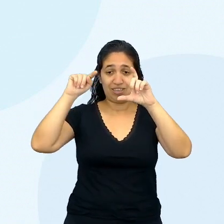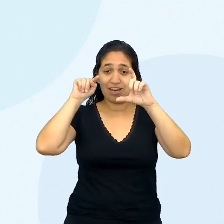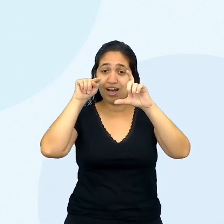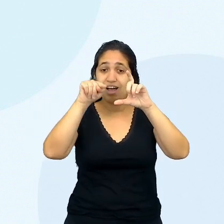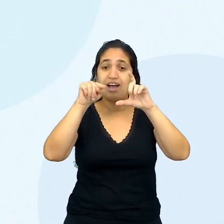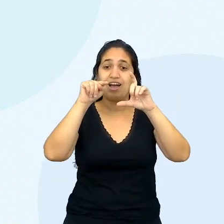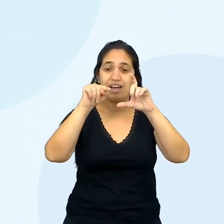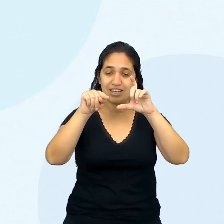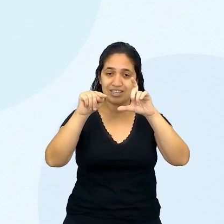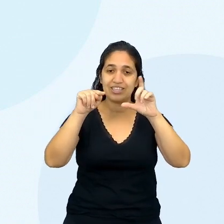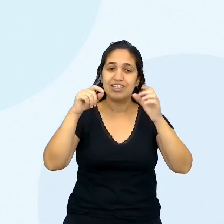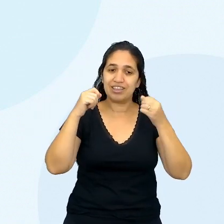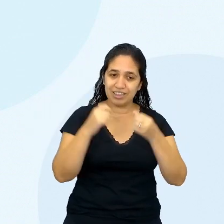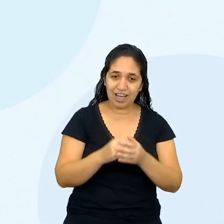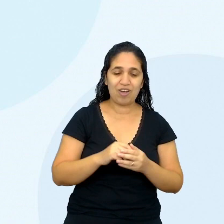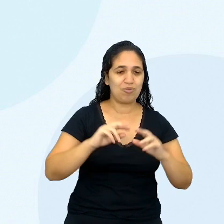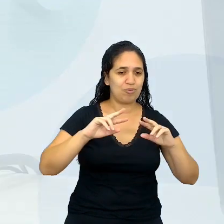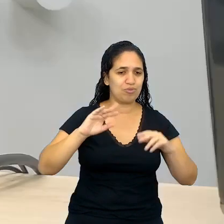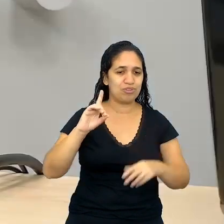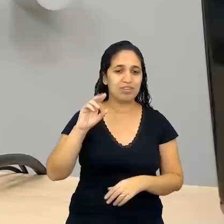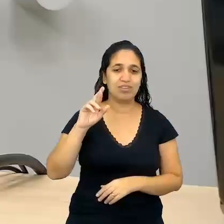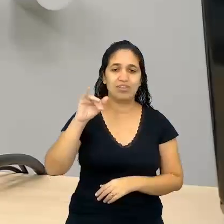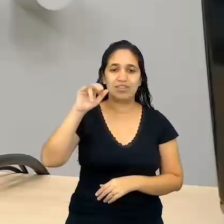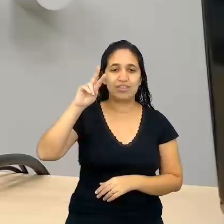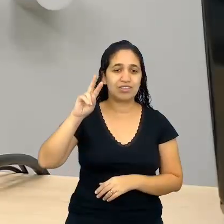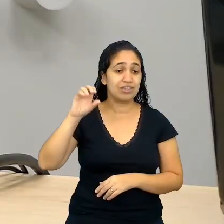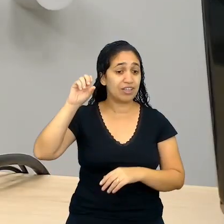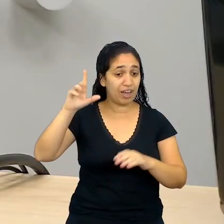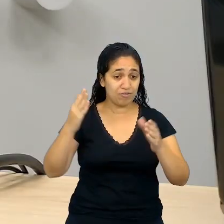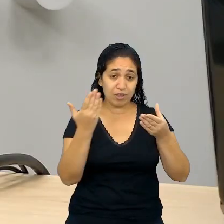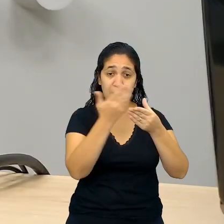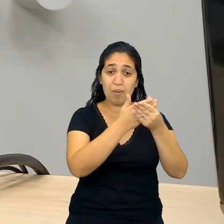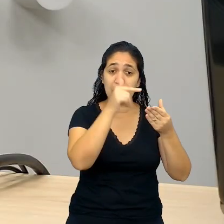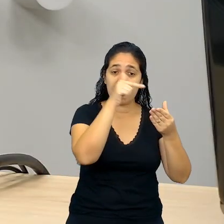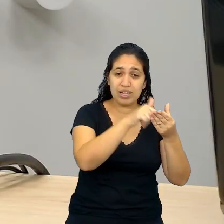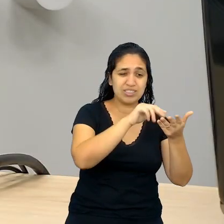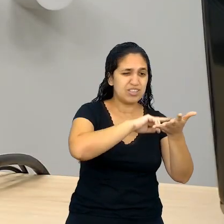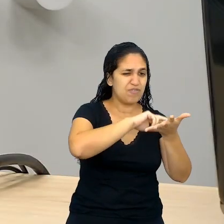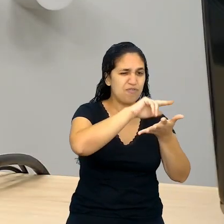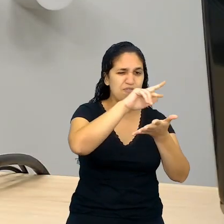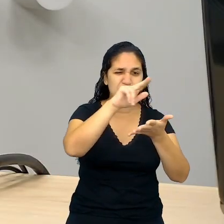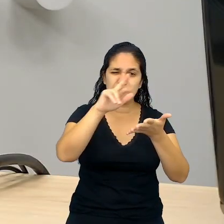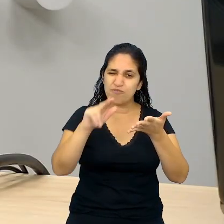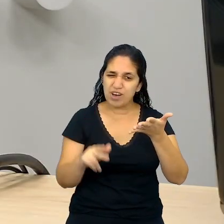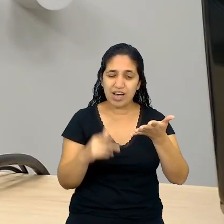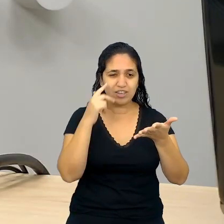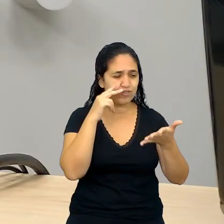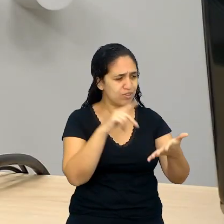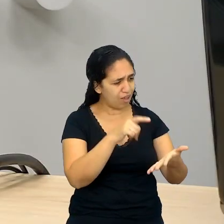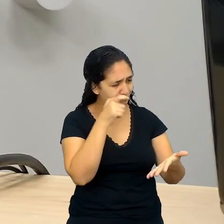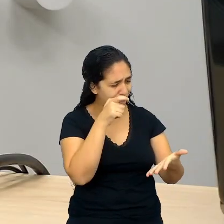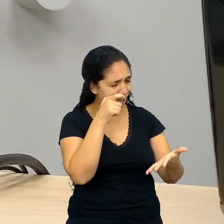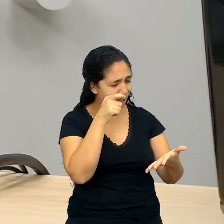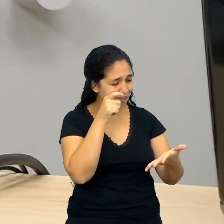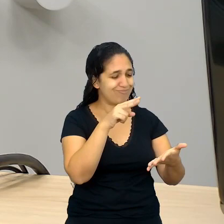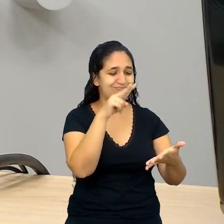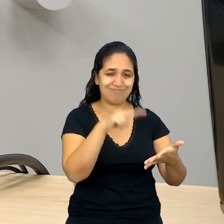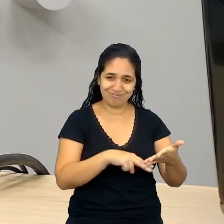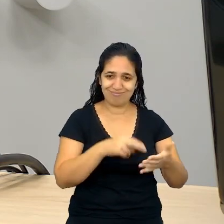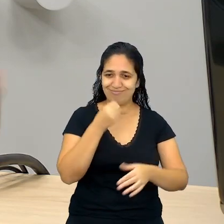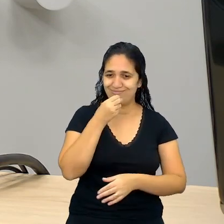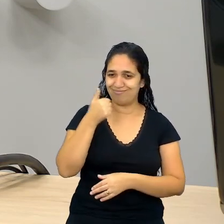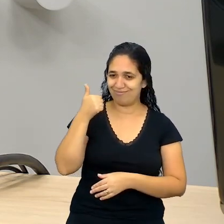vão ter acesso ao Drive, né, uma pasta única, que vão ter vários documentos bem interessantes aí de vocês darem uma olhadinha depois, tá